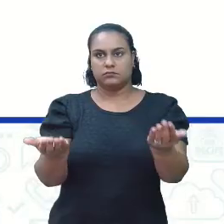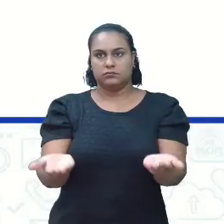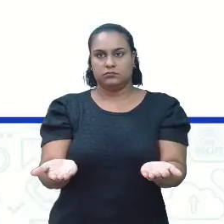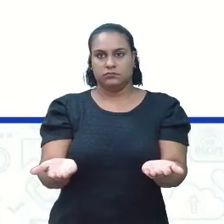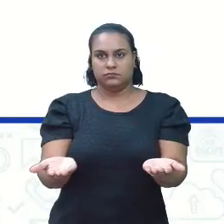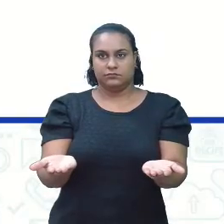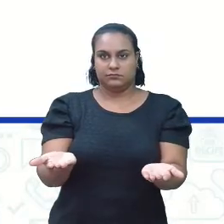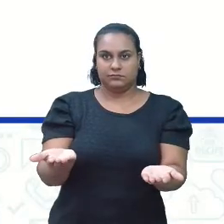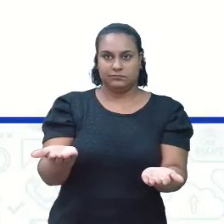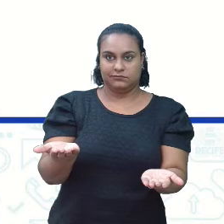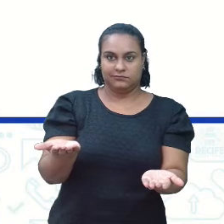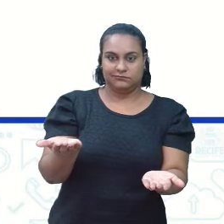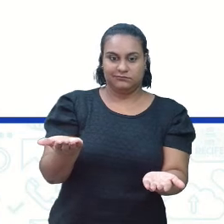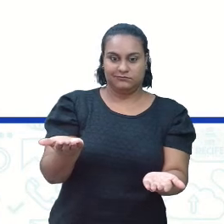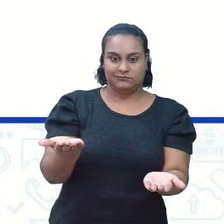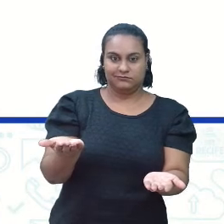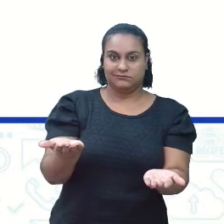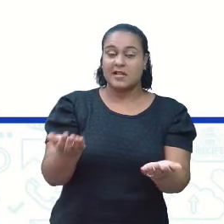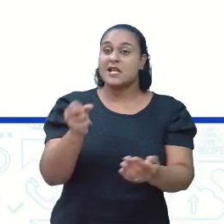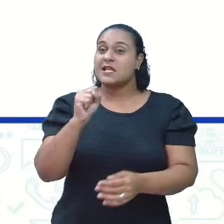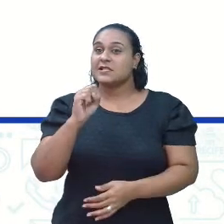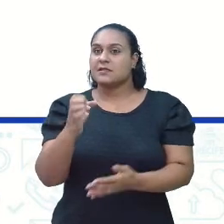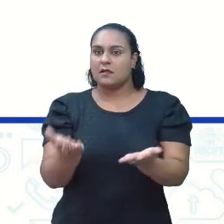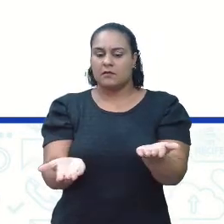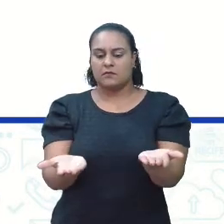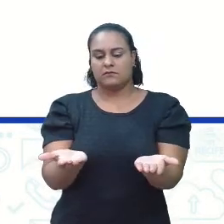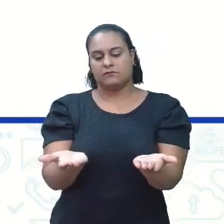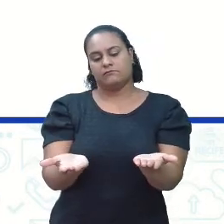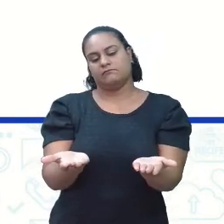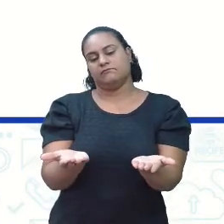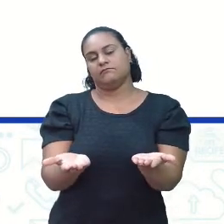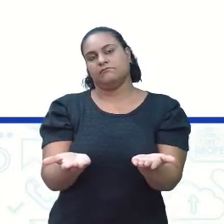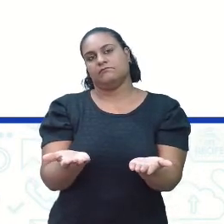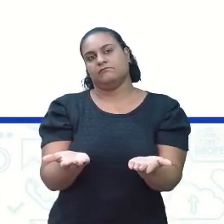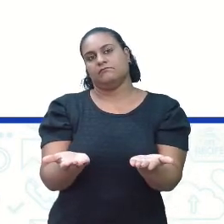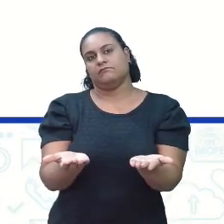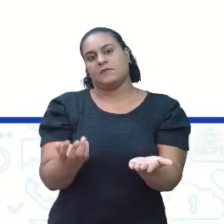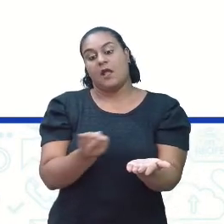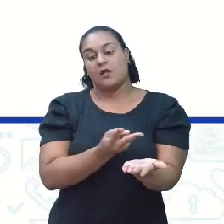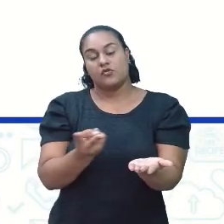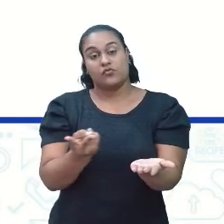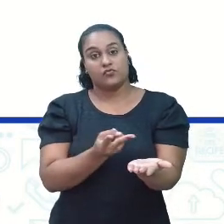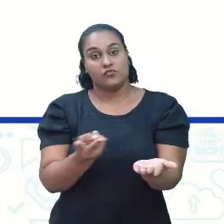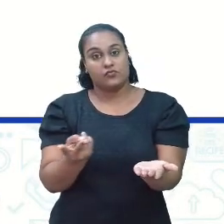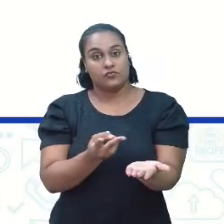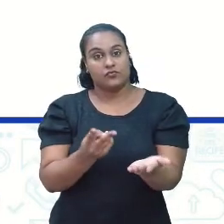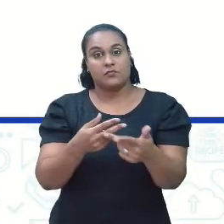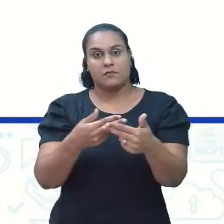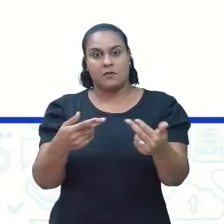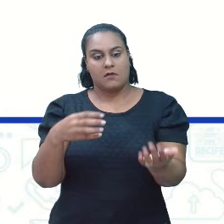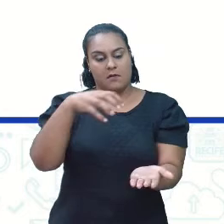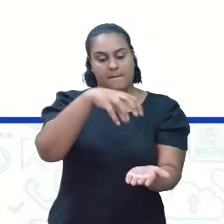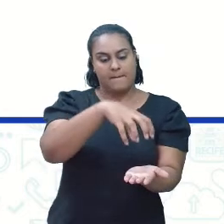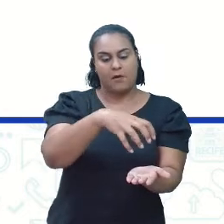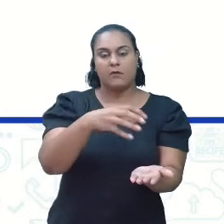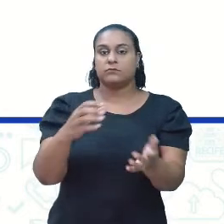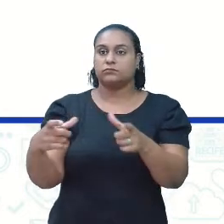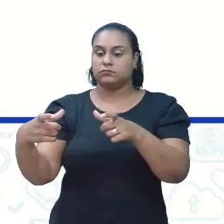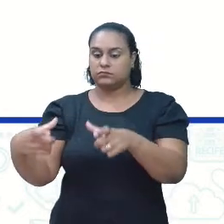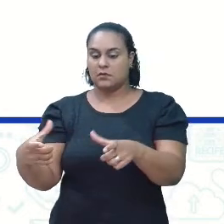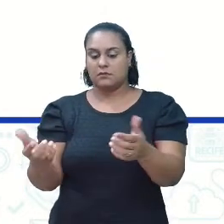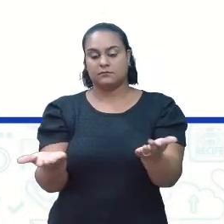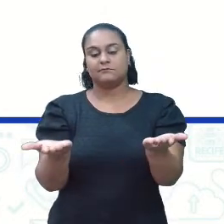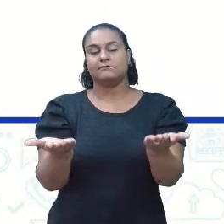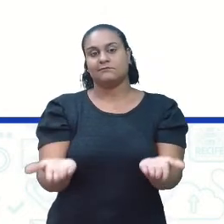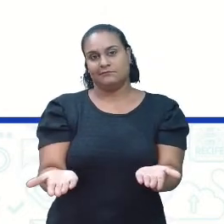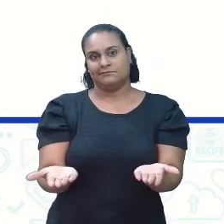balança, se permanece em equilíbrio, significa que essas 2 coisas, no caso os pesos e aquele cesto